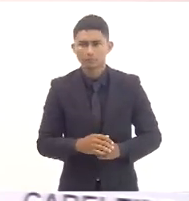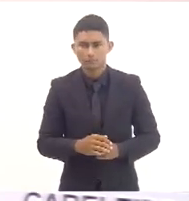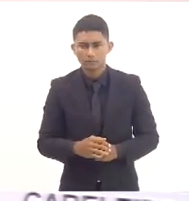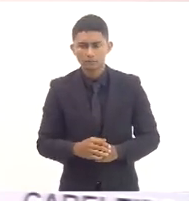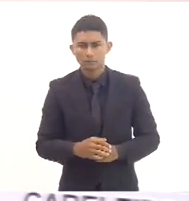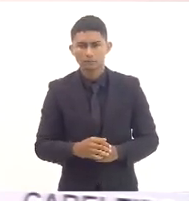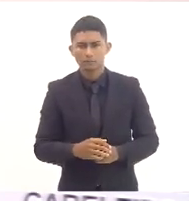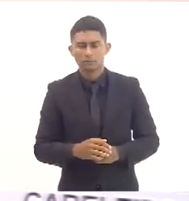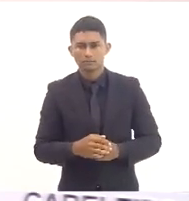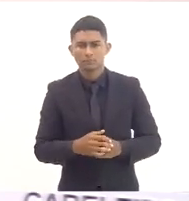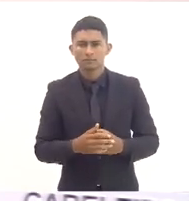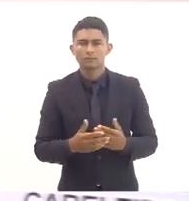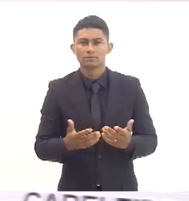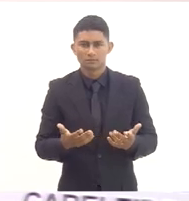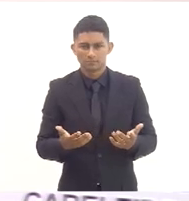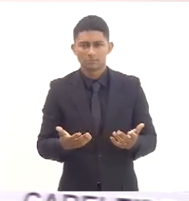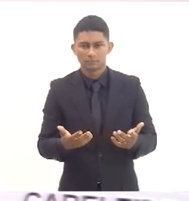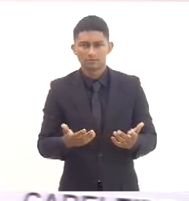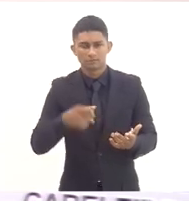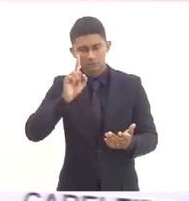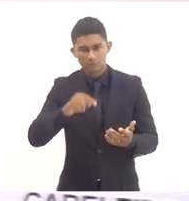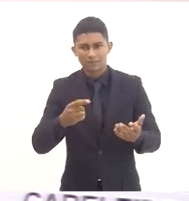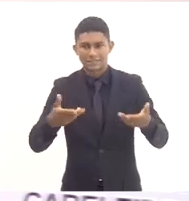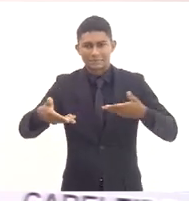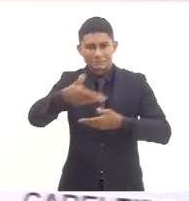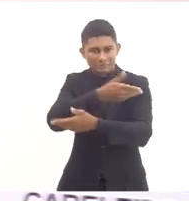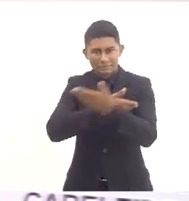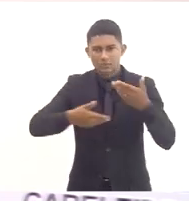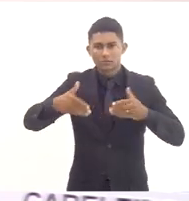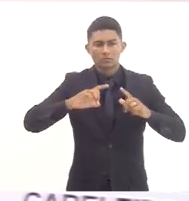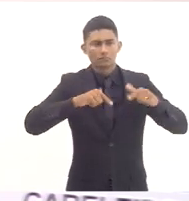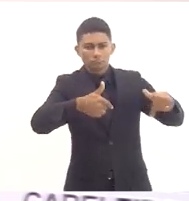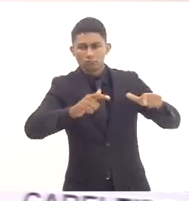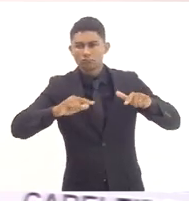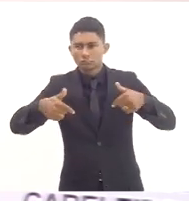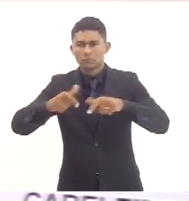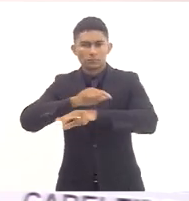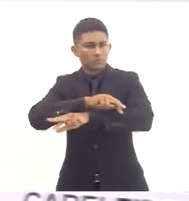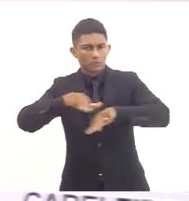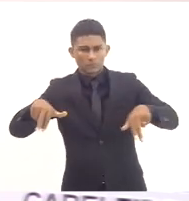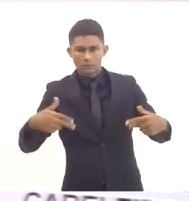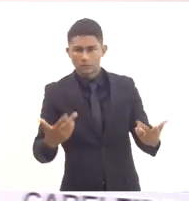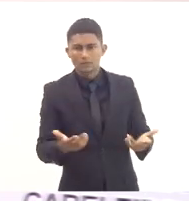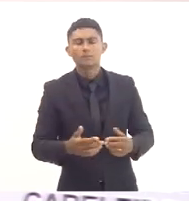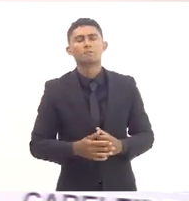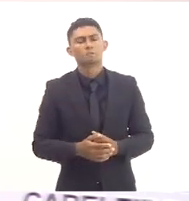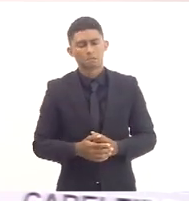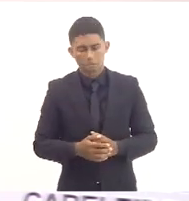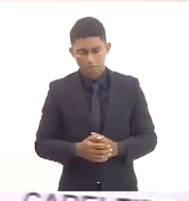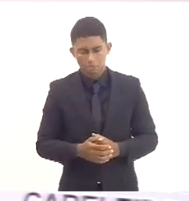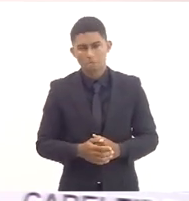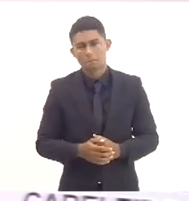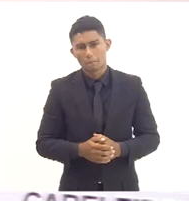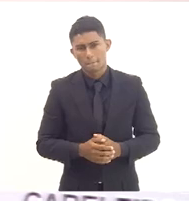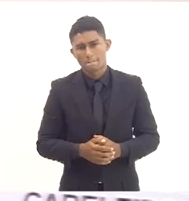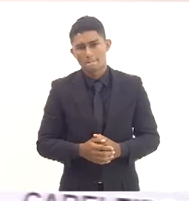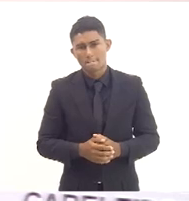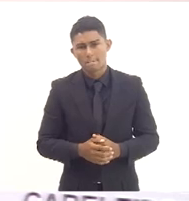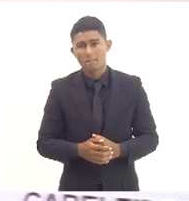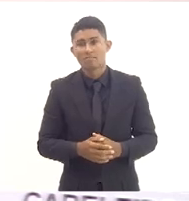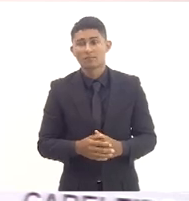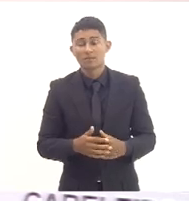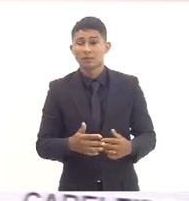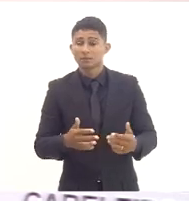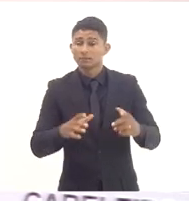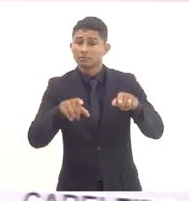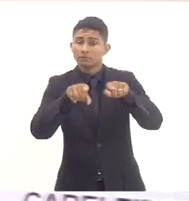complexa na sua nos seus trâmites nas suas nos seus processos e